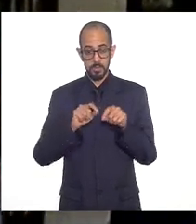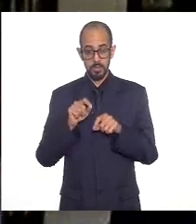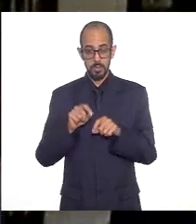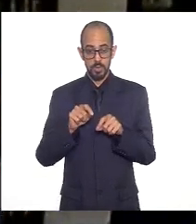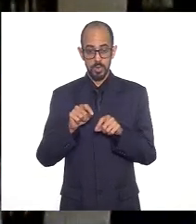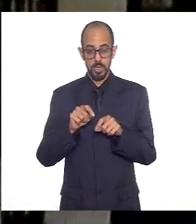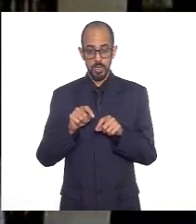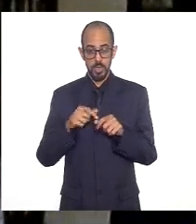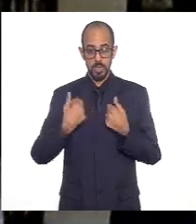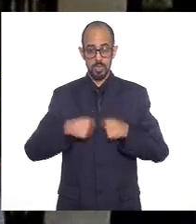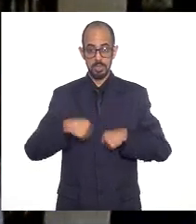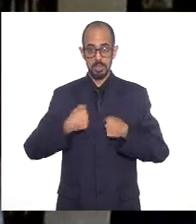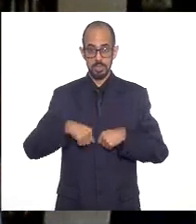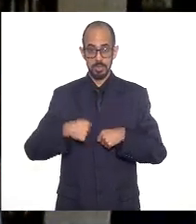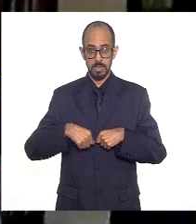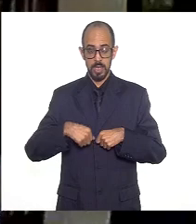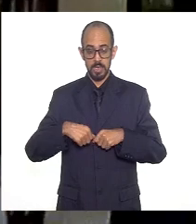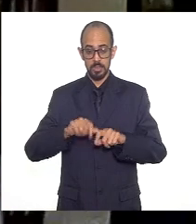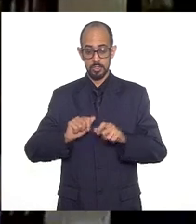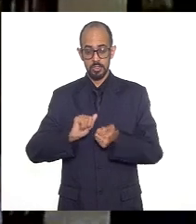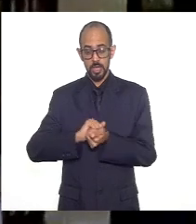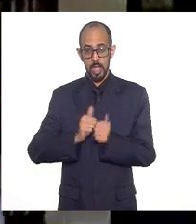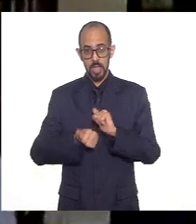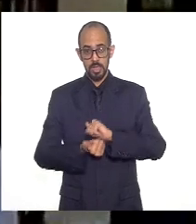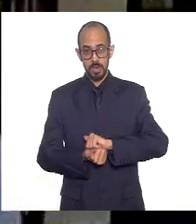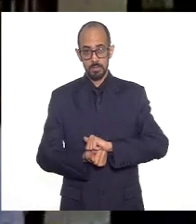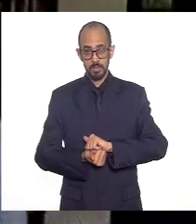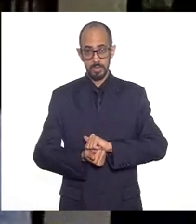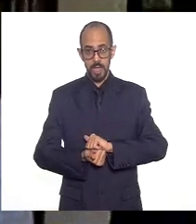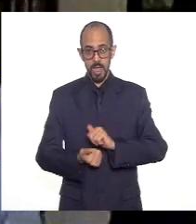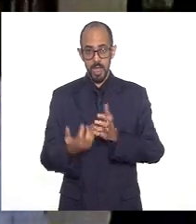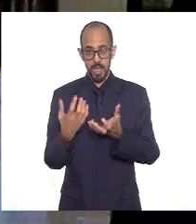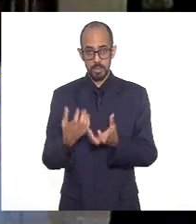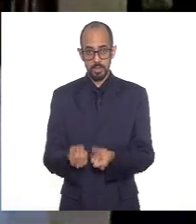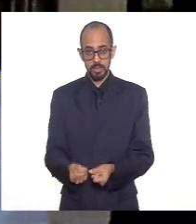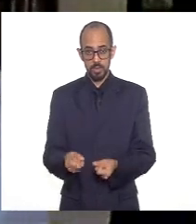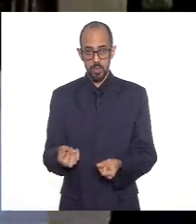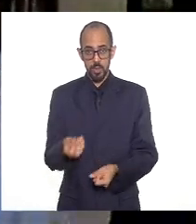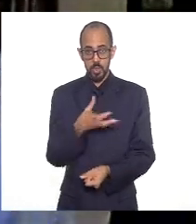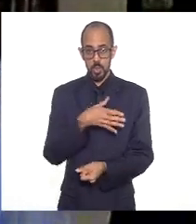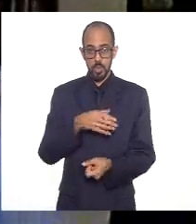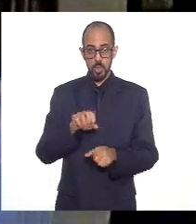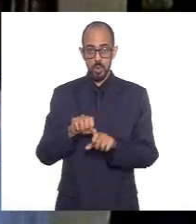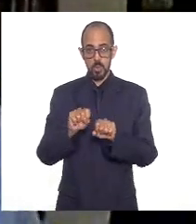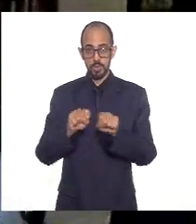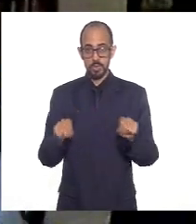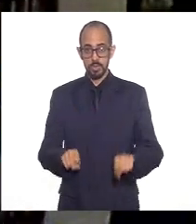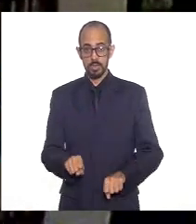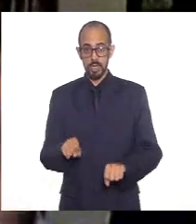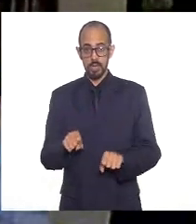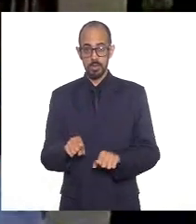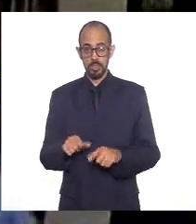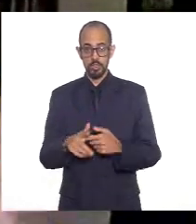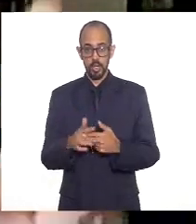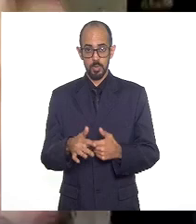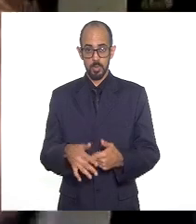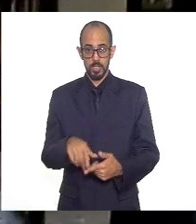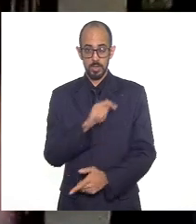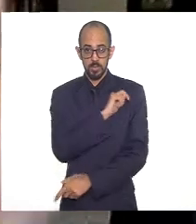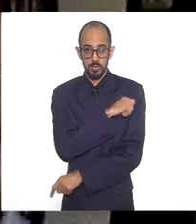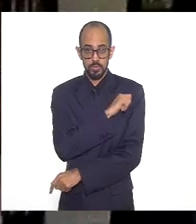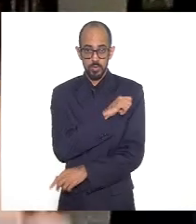com previsão de adequação à adesão ao novo regime de recuperação fiscal, com regras